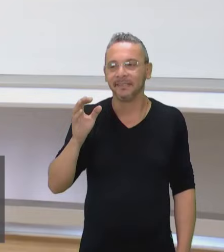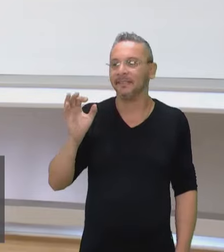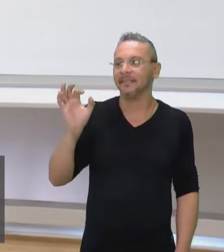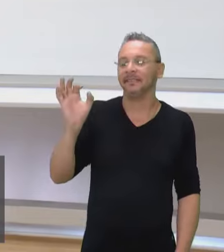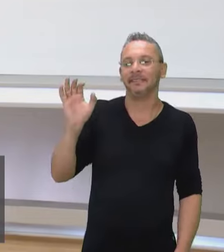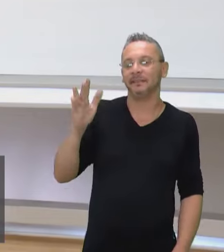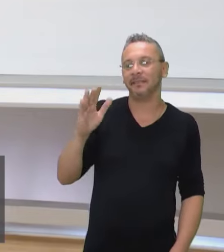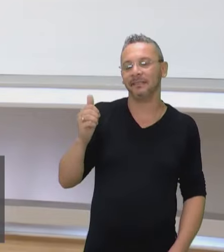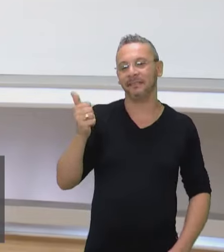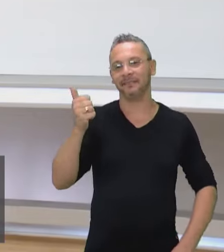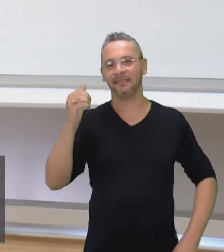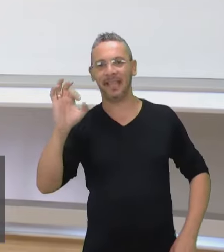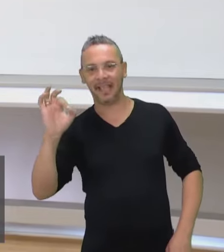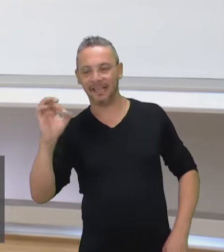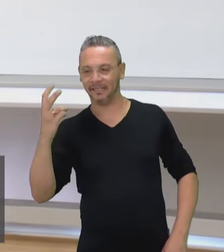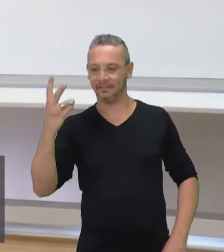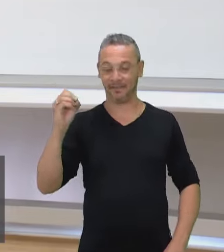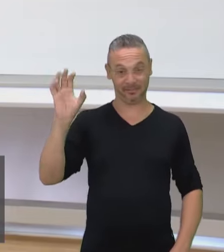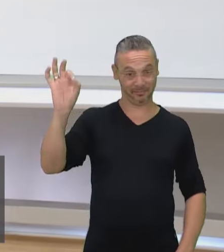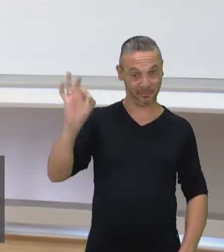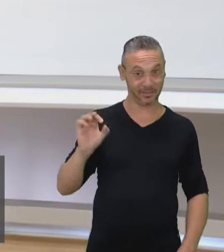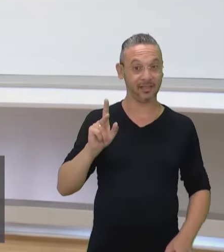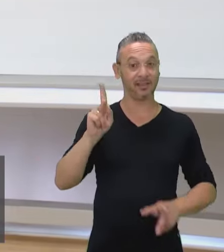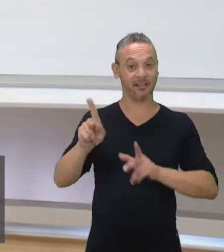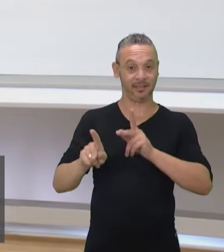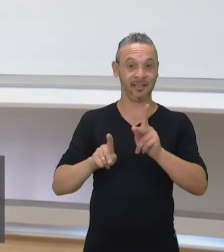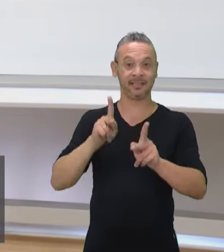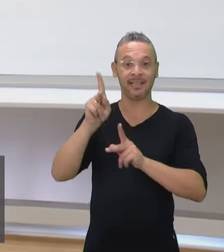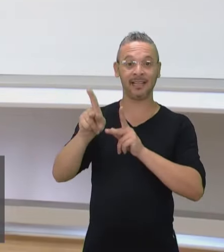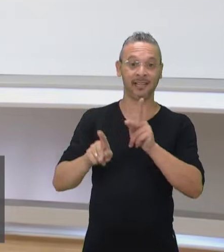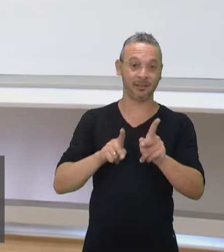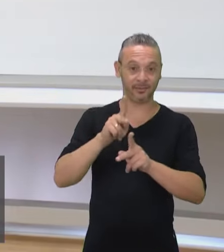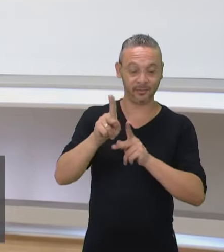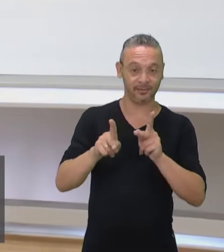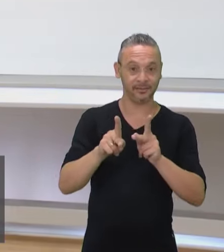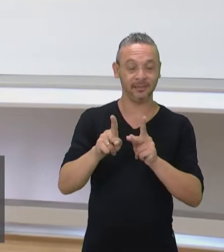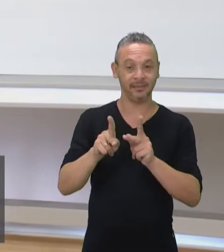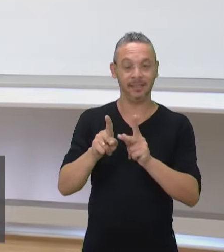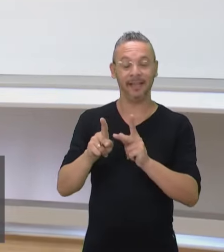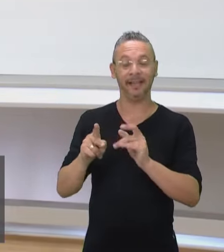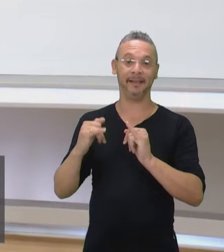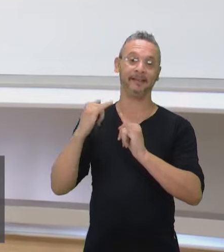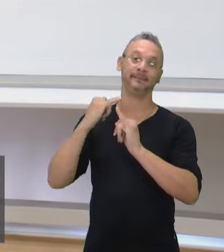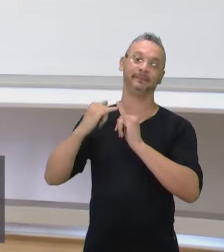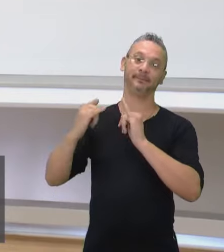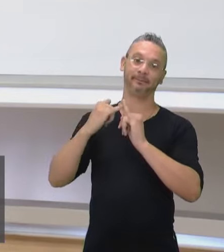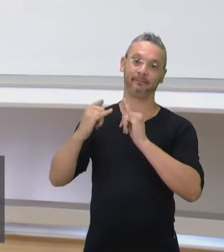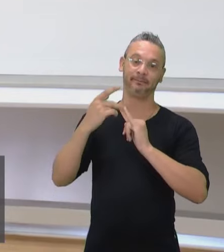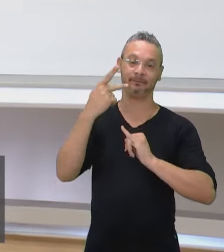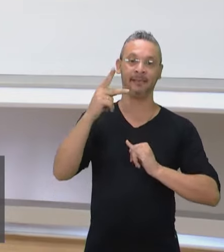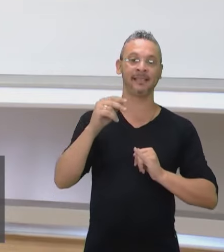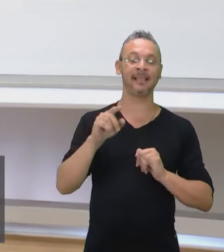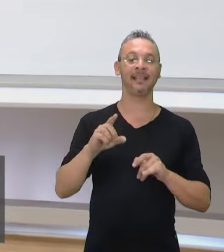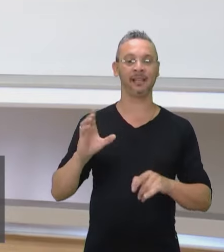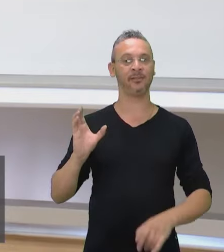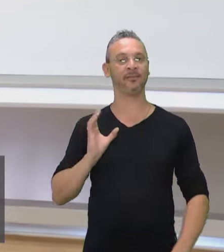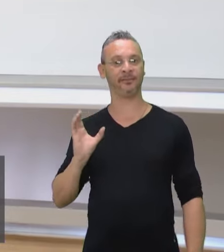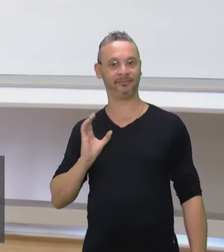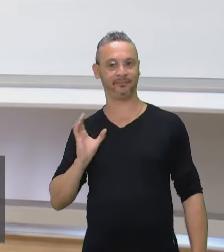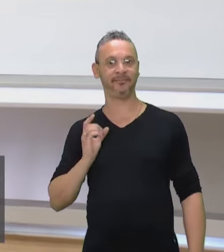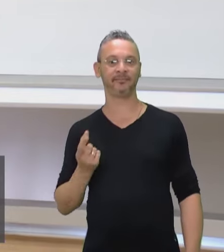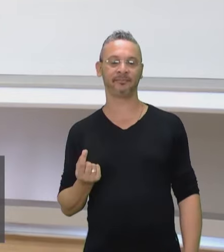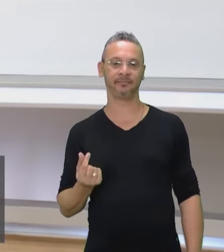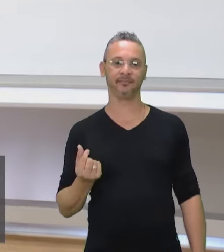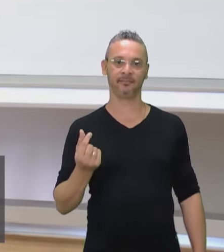de que 10, 20% da população concentra mais da metade, enfim, ou perto da metade da